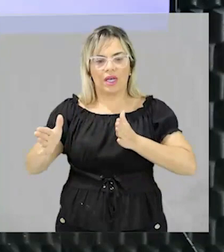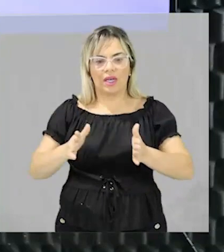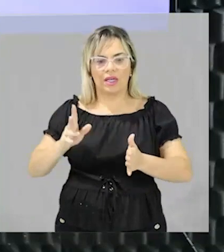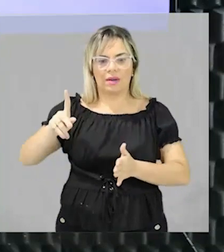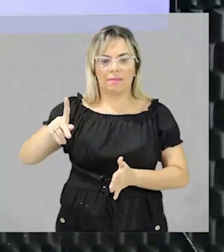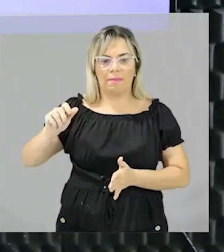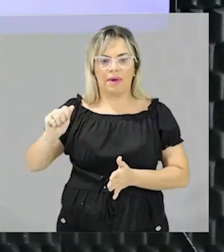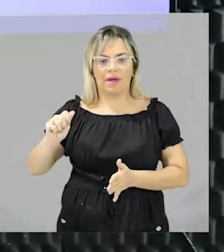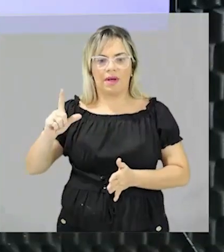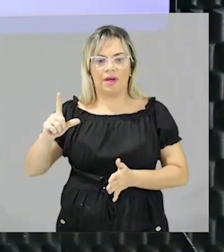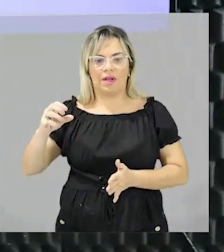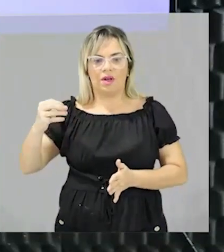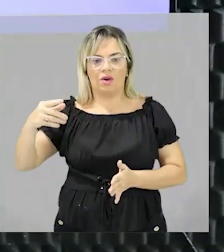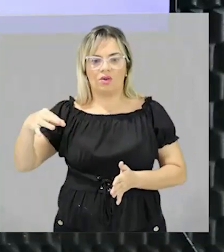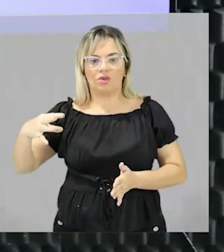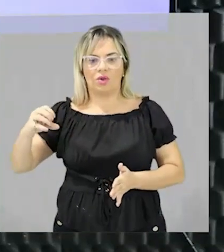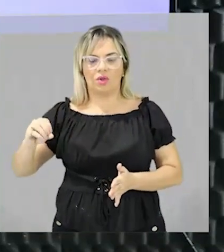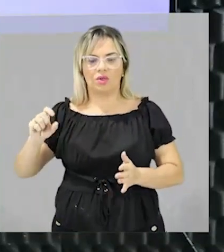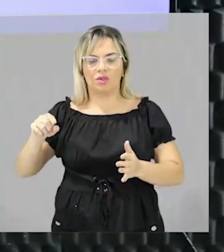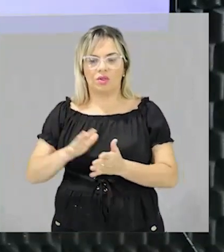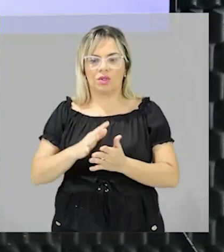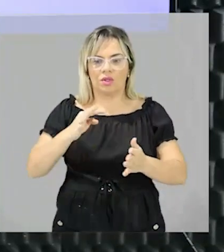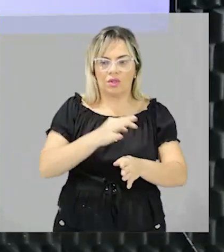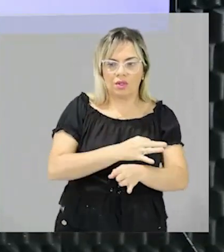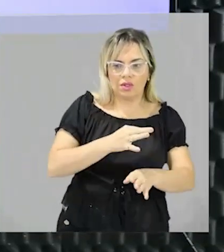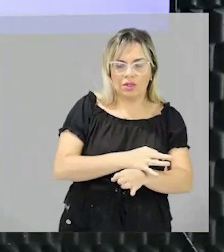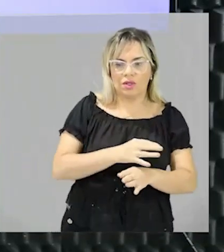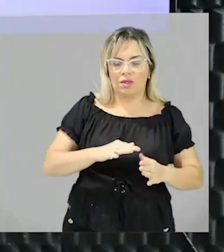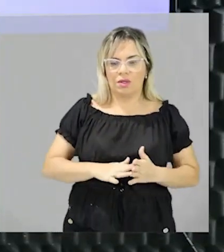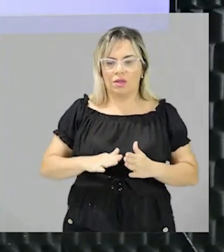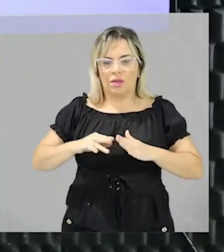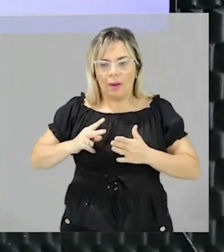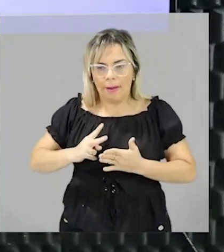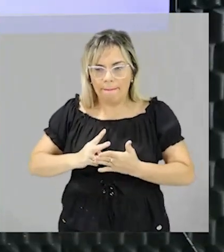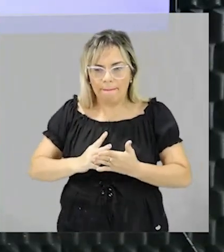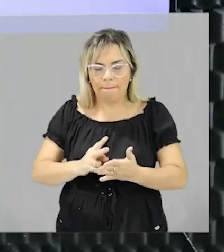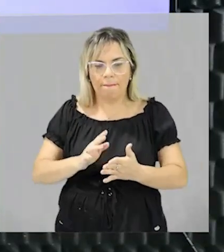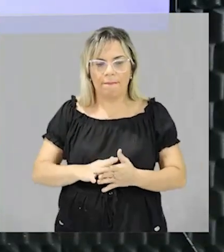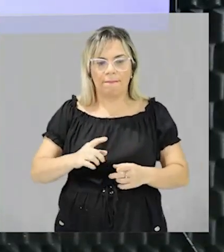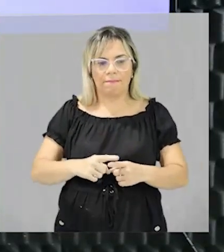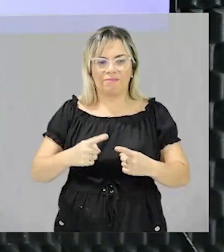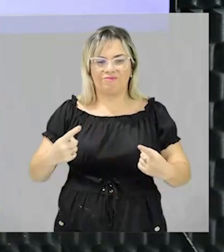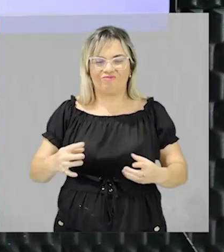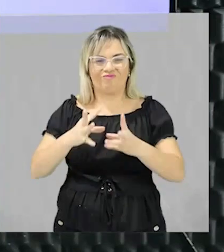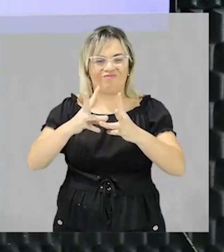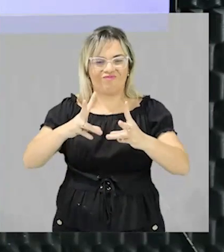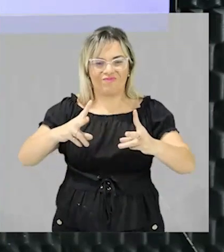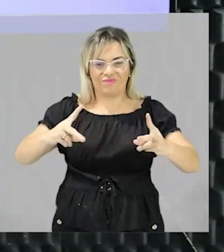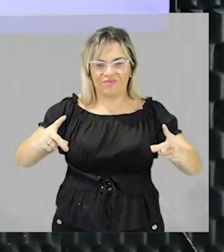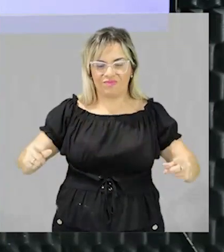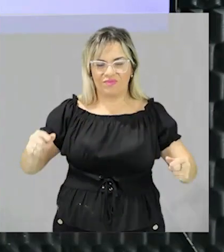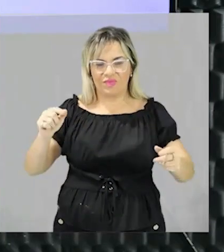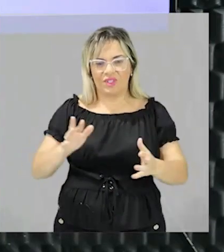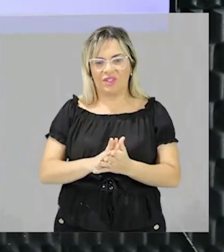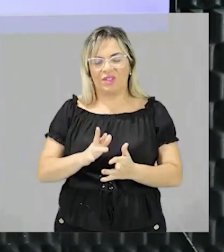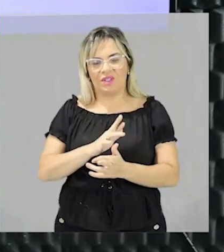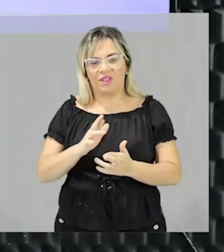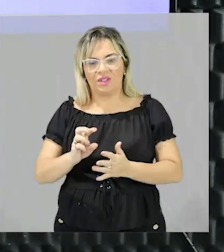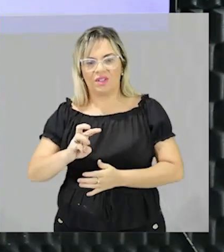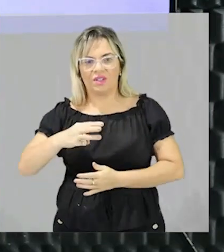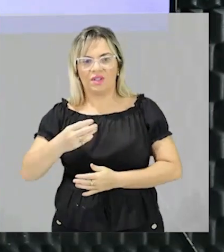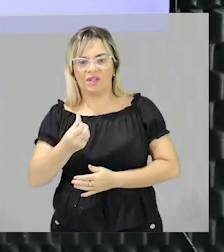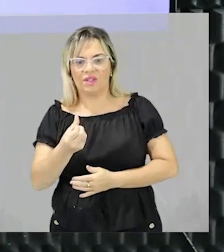geológica. São resistentes, estáveis, porém bastante desgastadas. Correspondem a